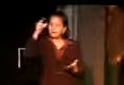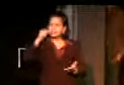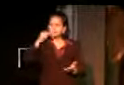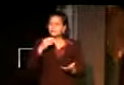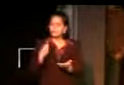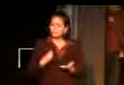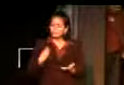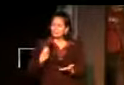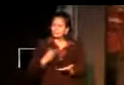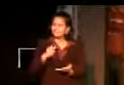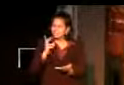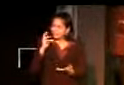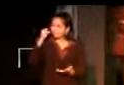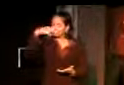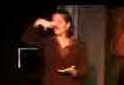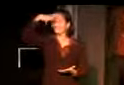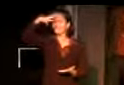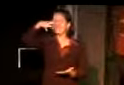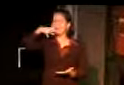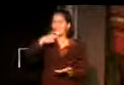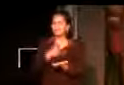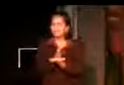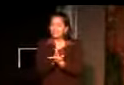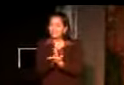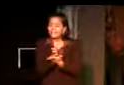aproximem da fonte da Graça